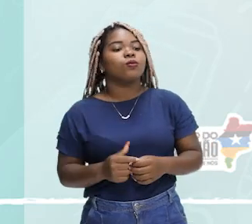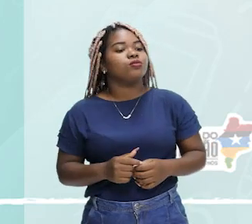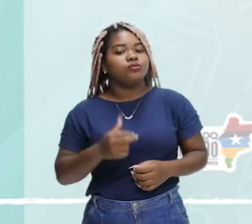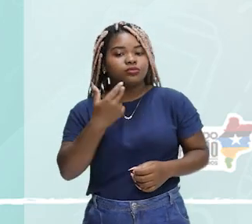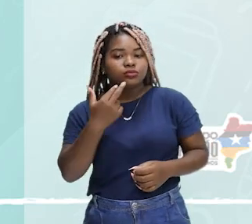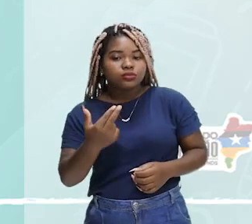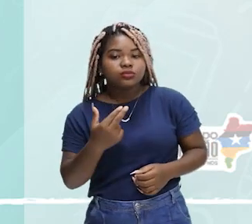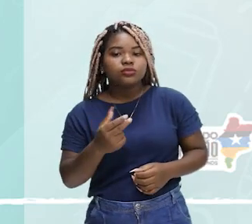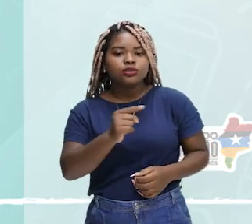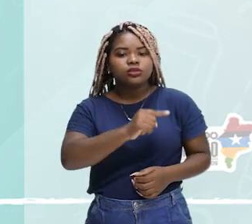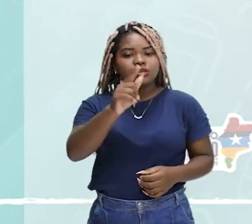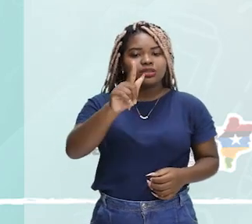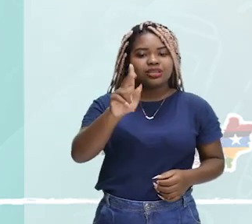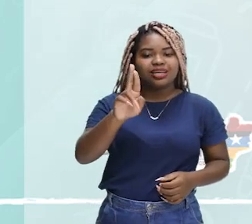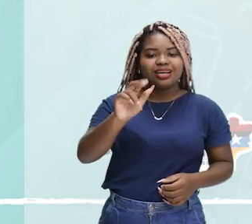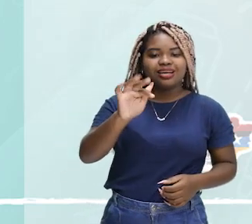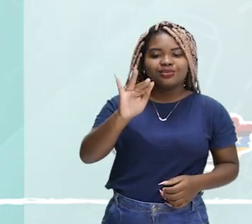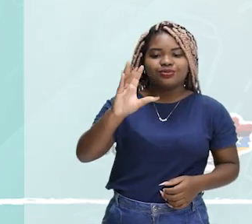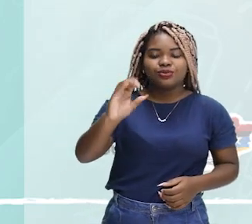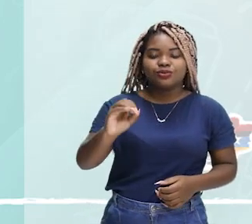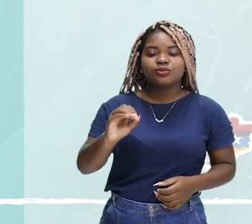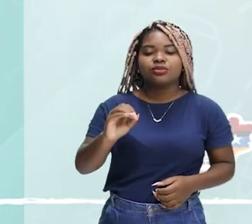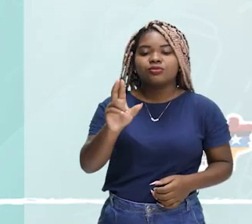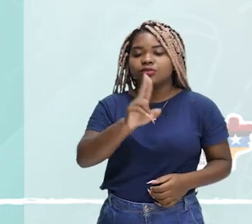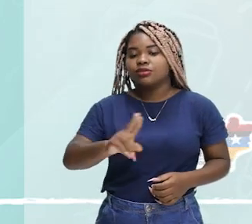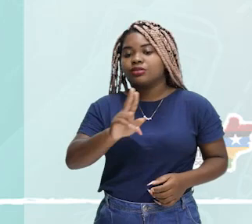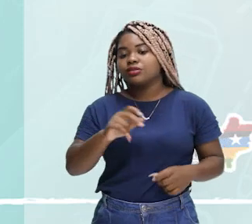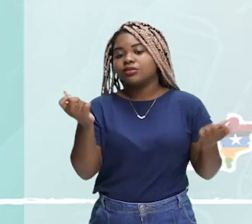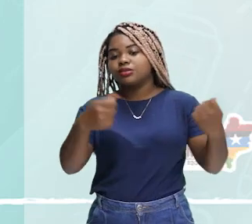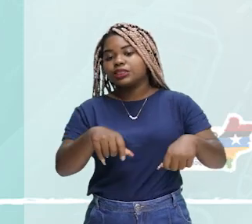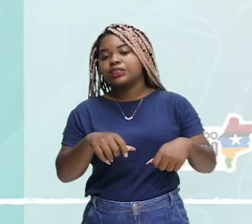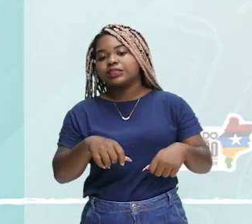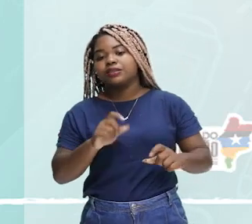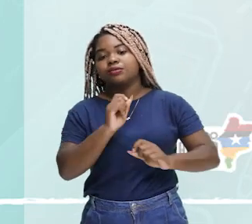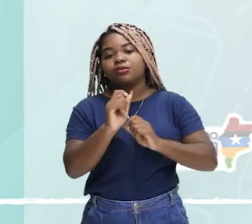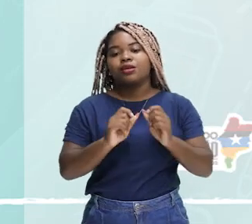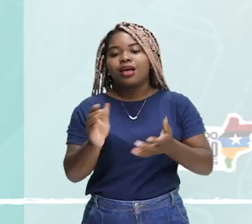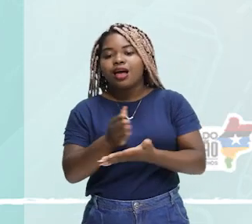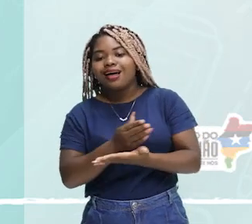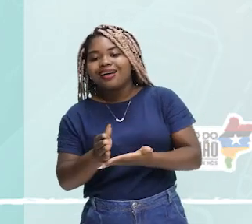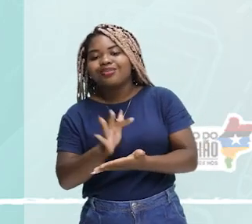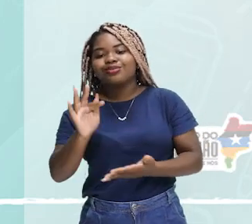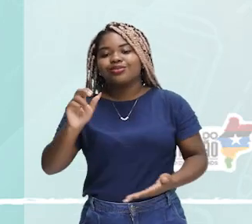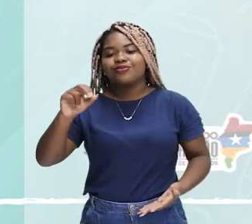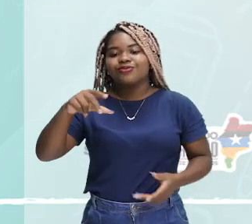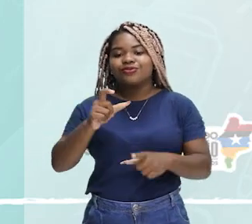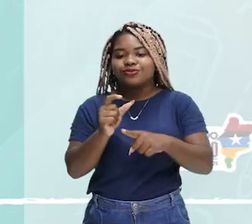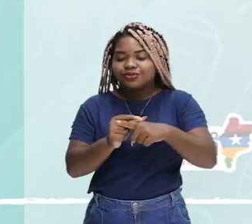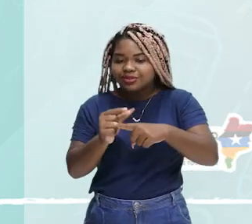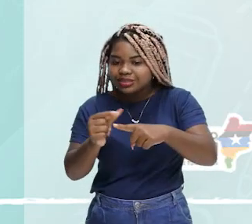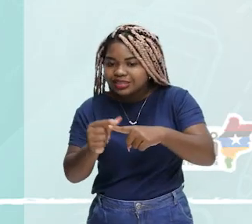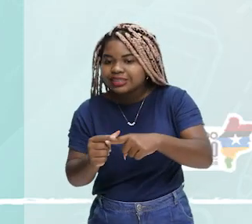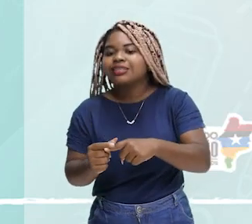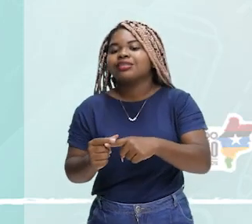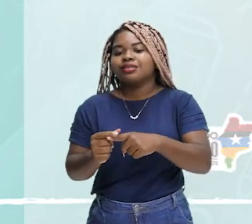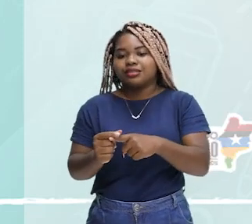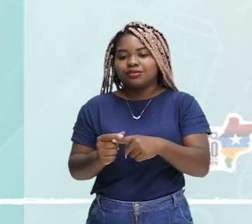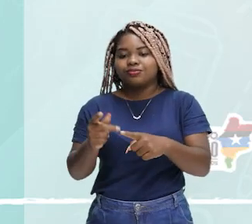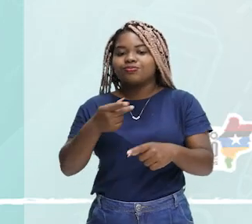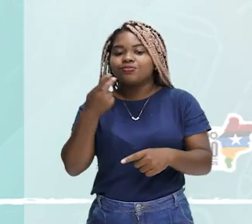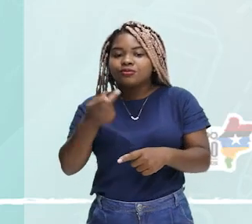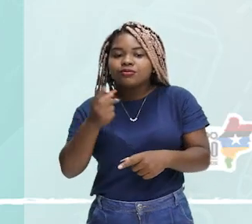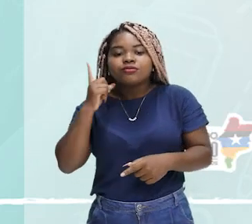acentos gráficos podem ser utilizados para indicar como alguns fonemas são pronunciados. Por isso, a maneira como se utilizam os